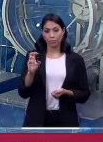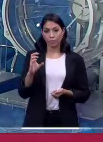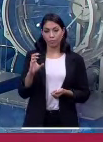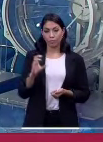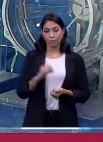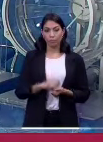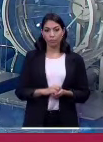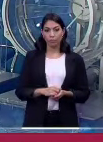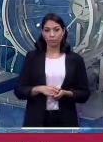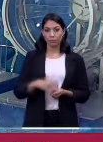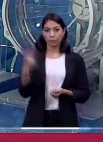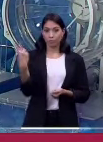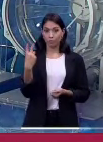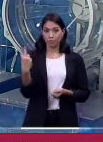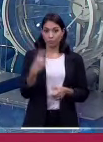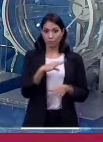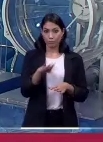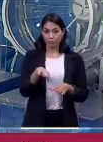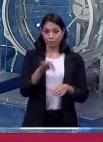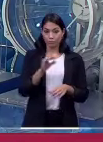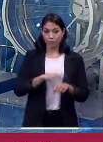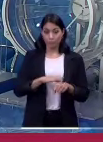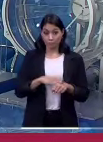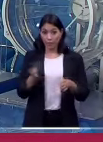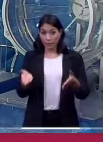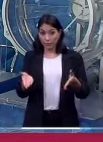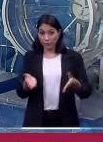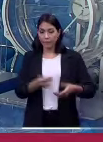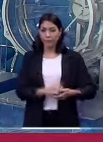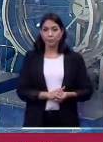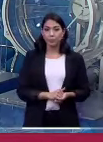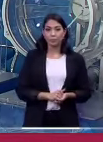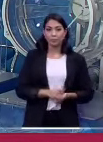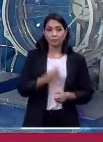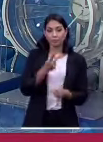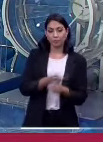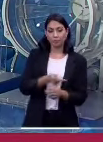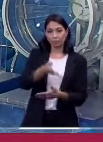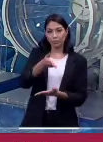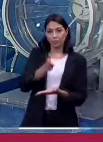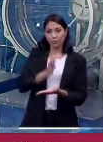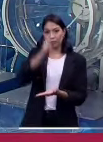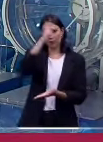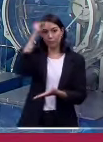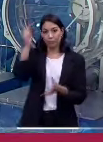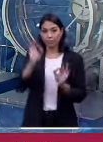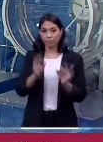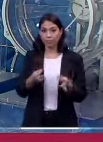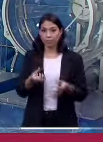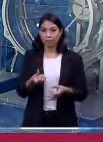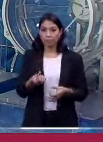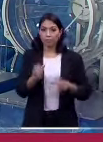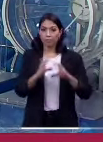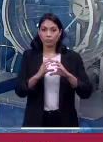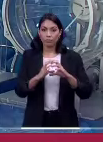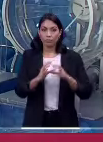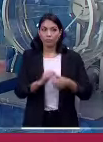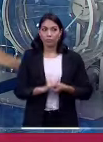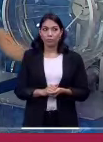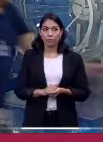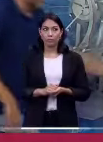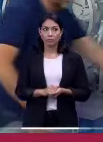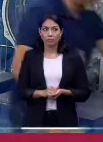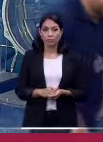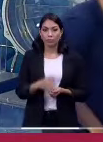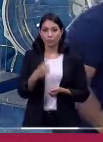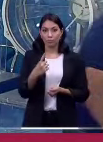R$ 5.742.991,95. No segundo sorteio, que realizaremos agora na sequência, o valor que será distribuído entre os acertadores dos 6 números é